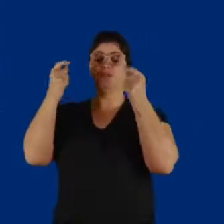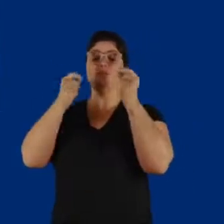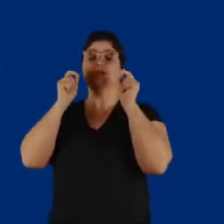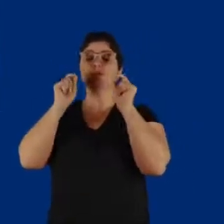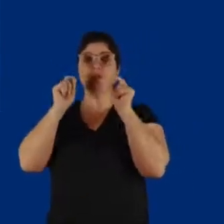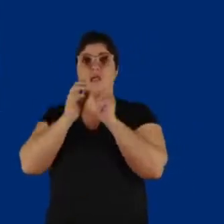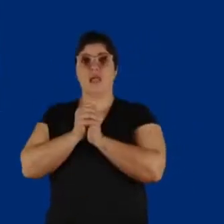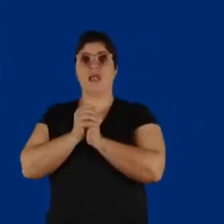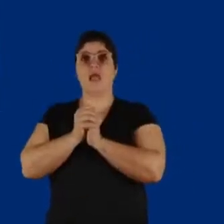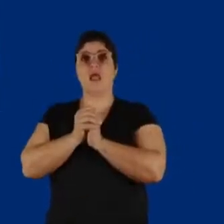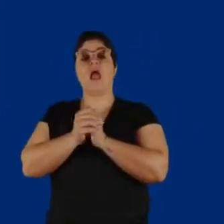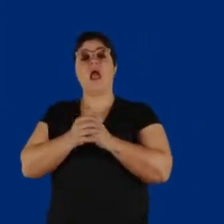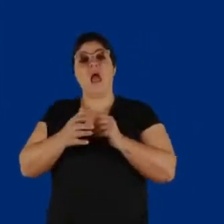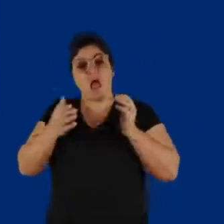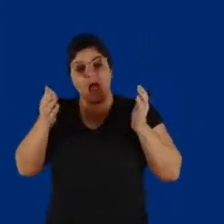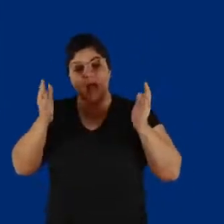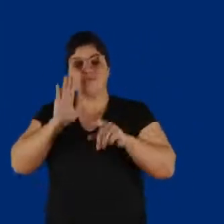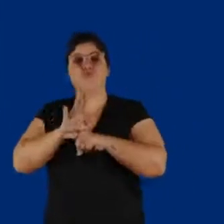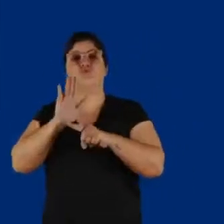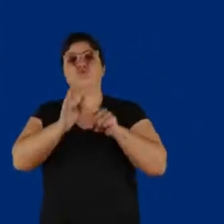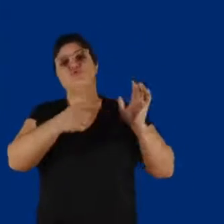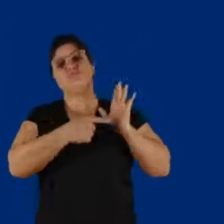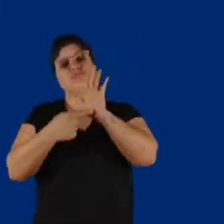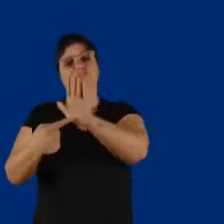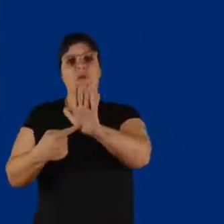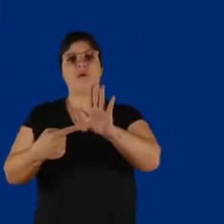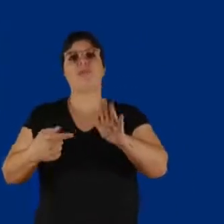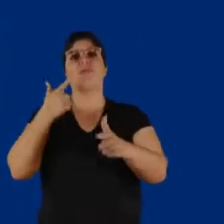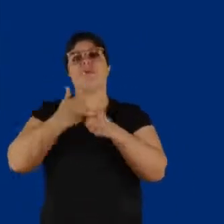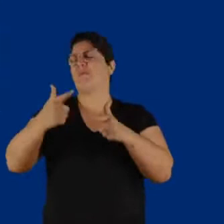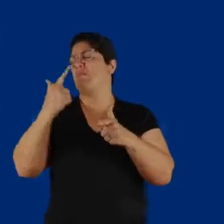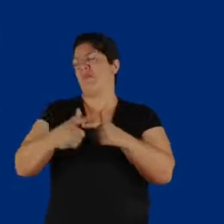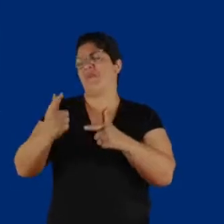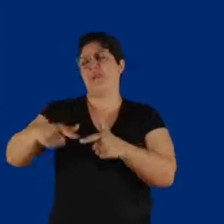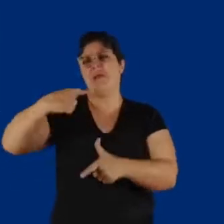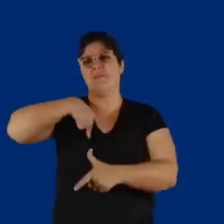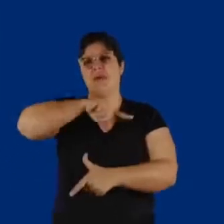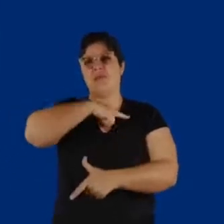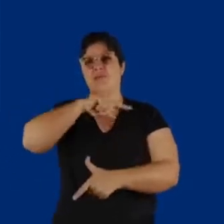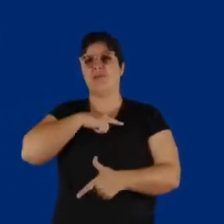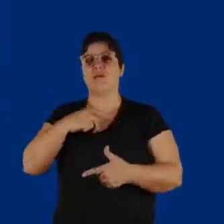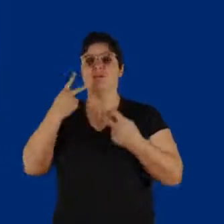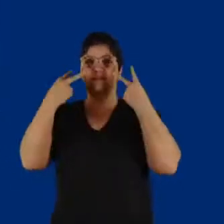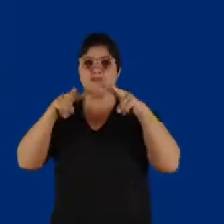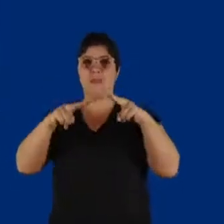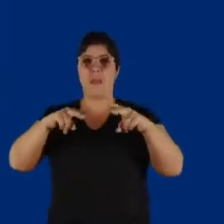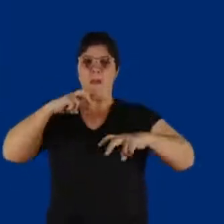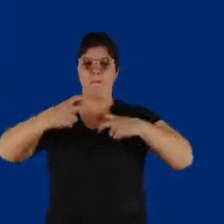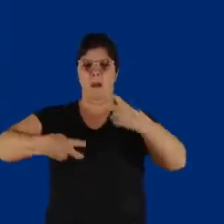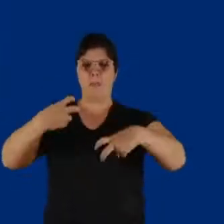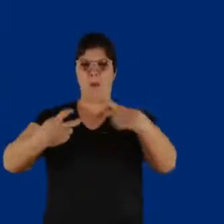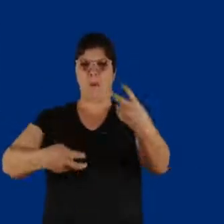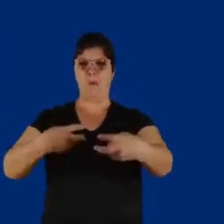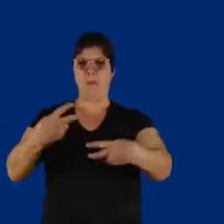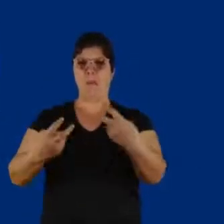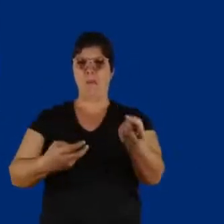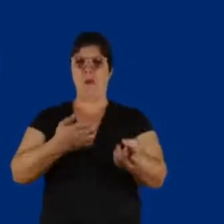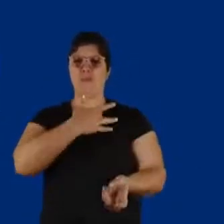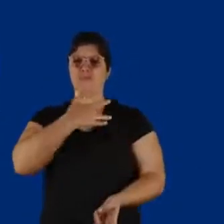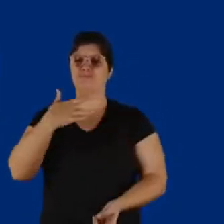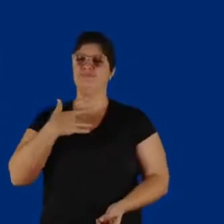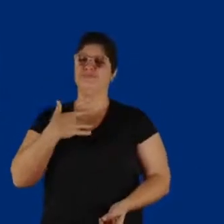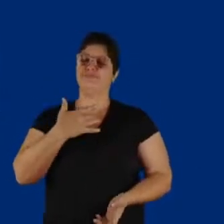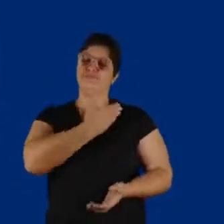ajudou a desmascarar e ajudou a mostrar que nós estamos enfrentando um genocídio, né? Um genocídio de saúde pública. E